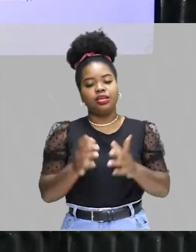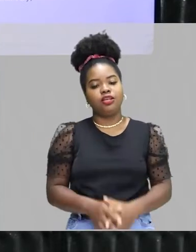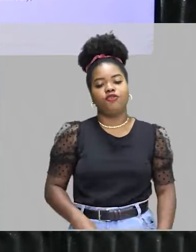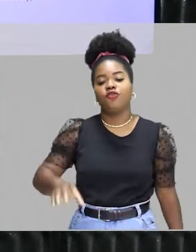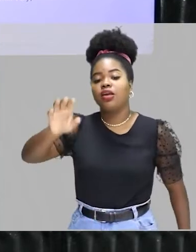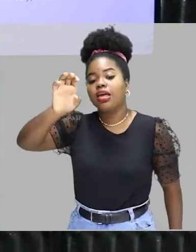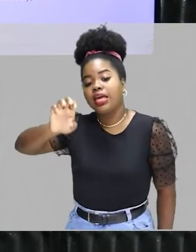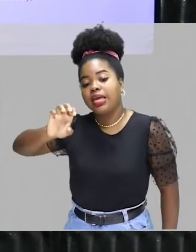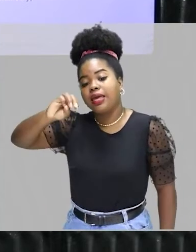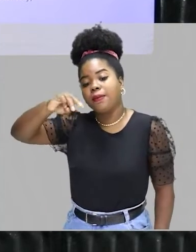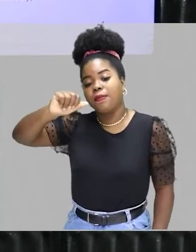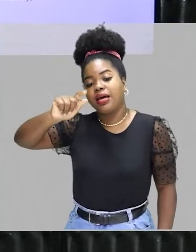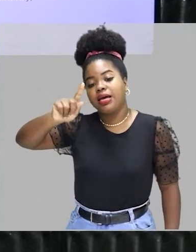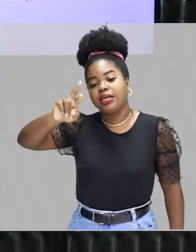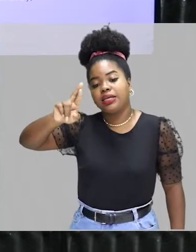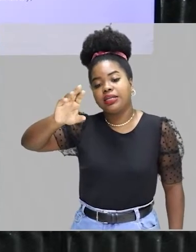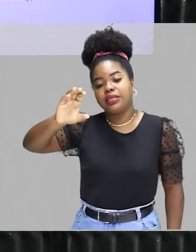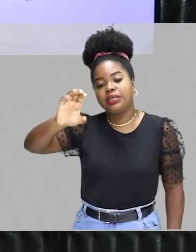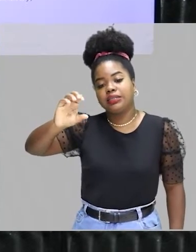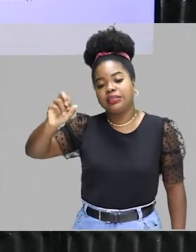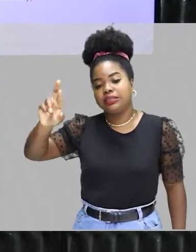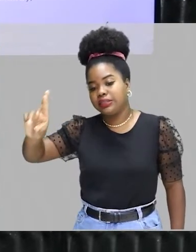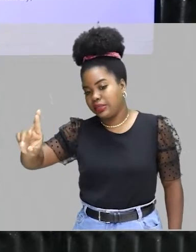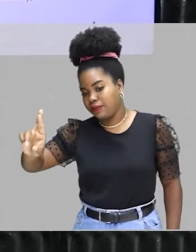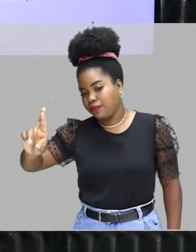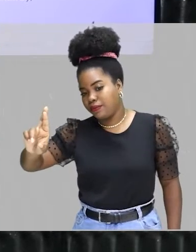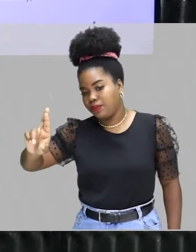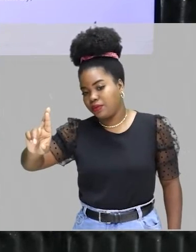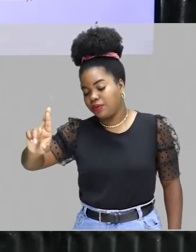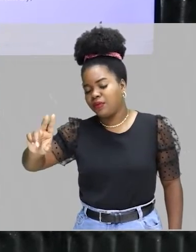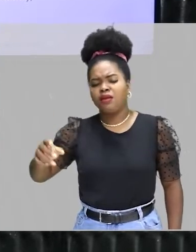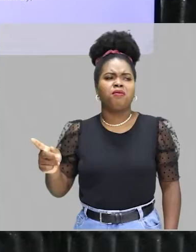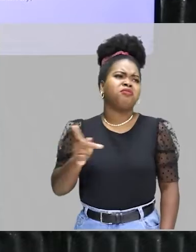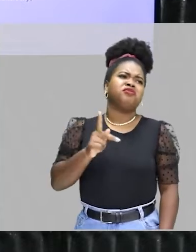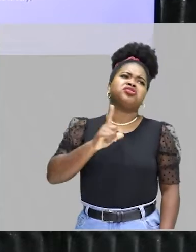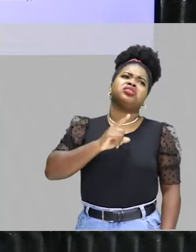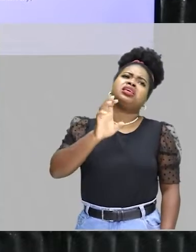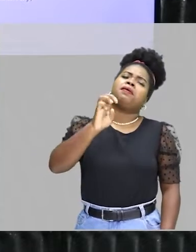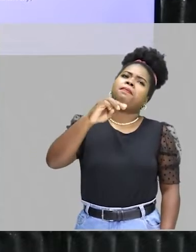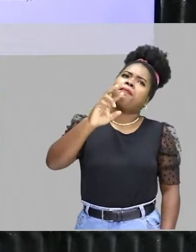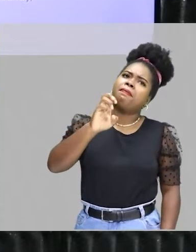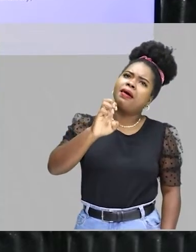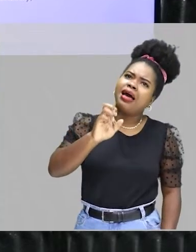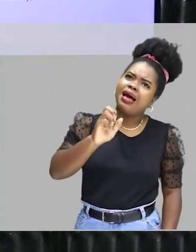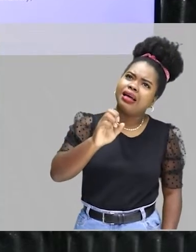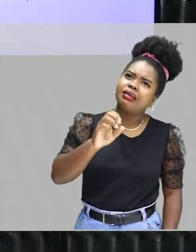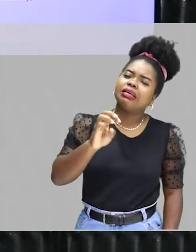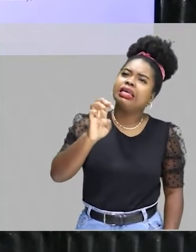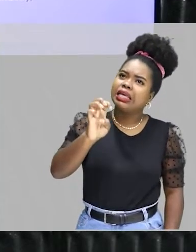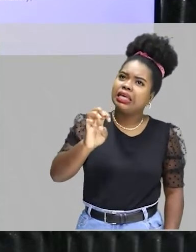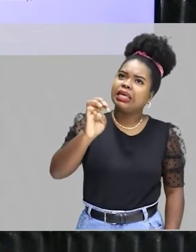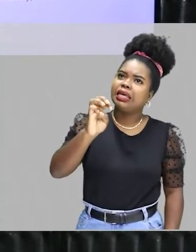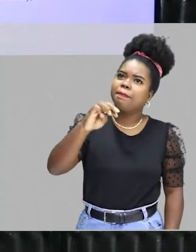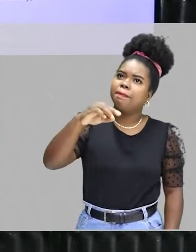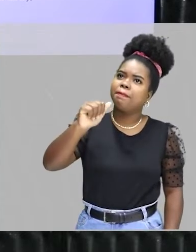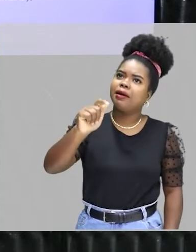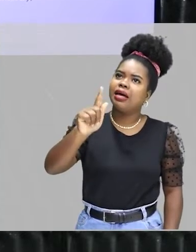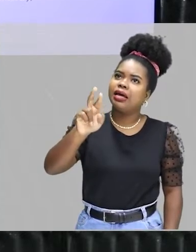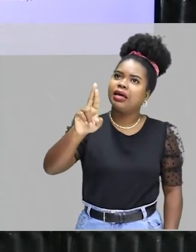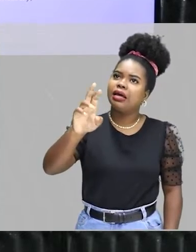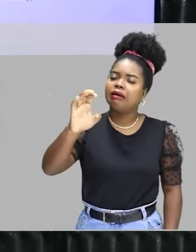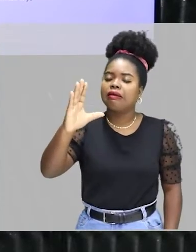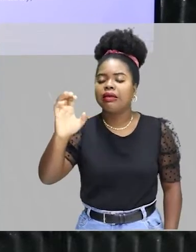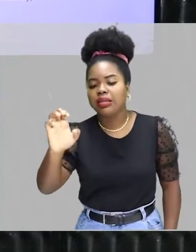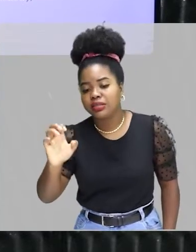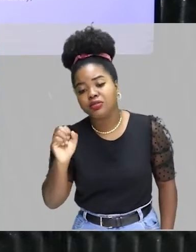Emagrecer. Ah, Cacau, mas existe emagrece? Existe, é verbo. Mas, nesse caso aqui, eu coloquei como exemplo, mas